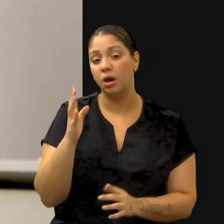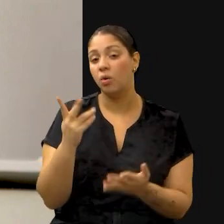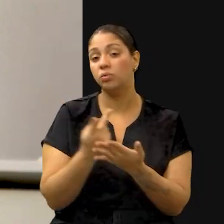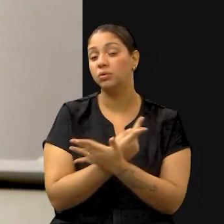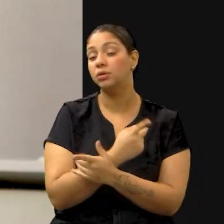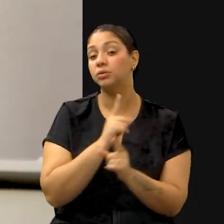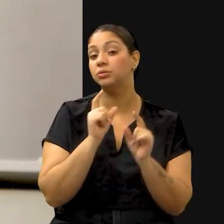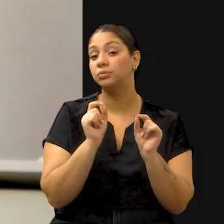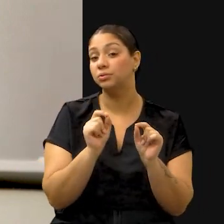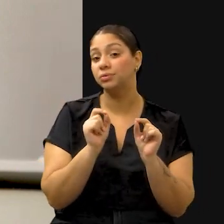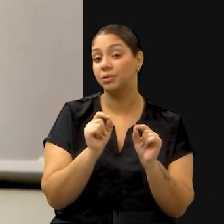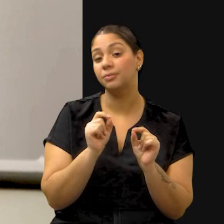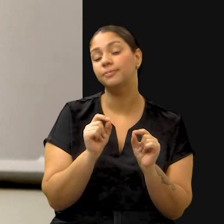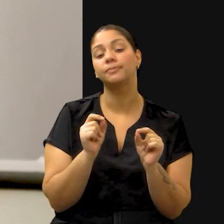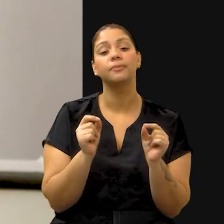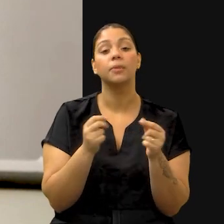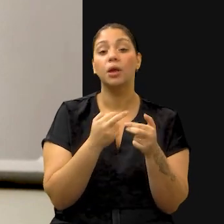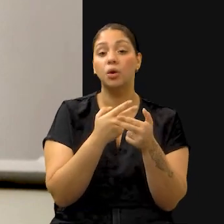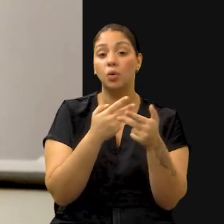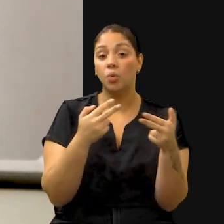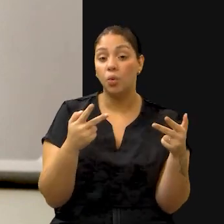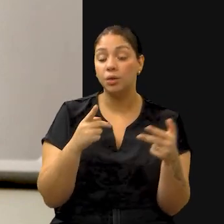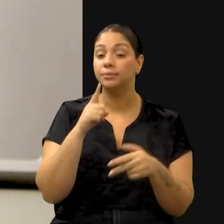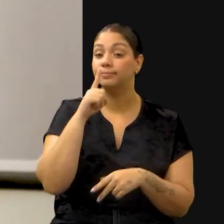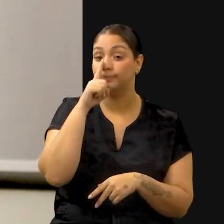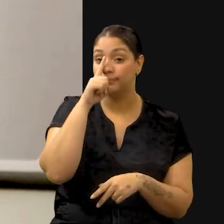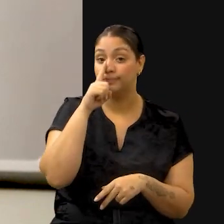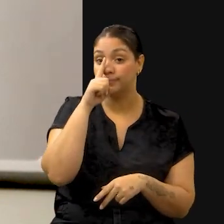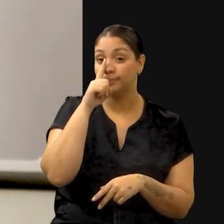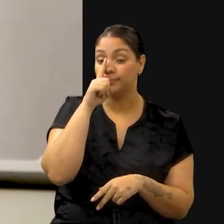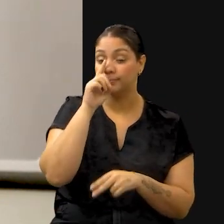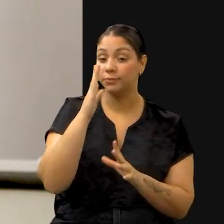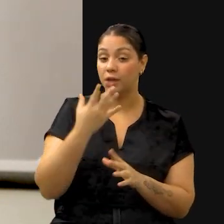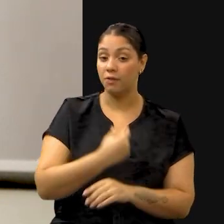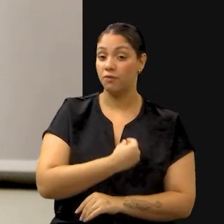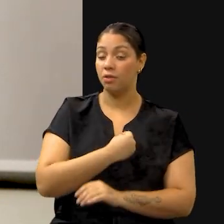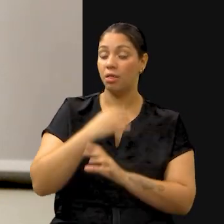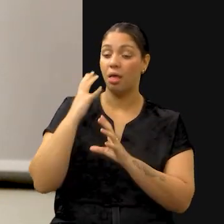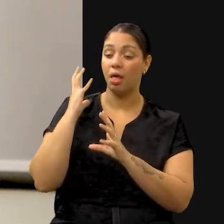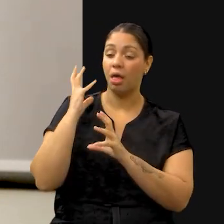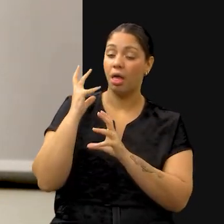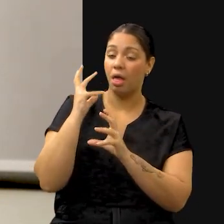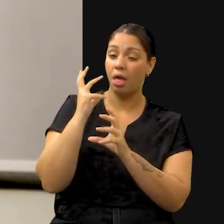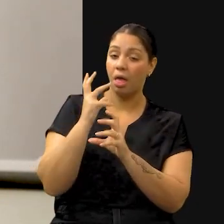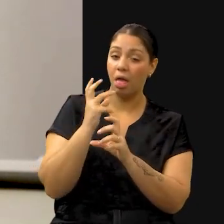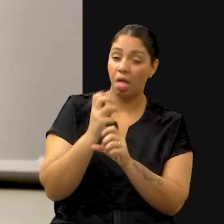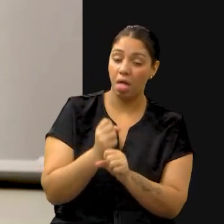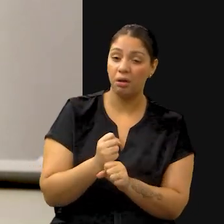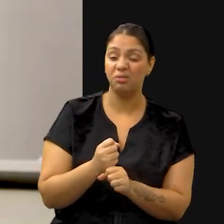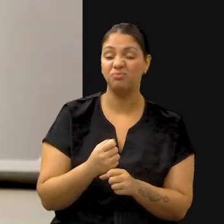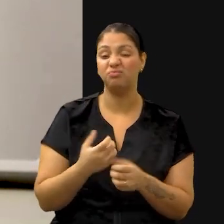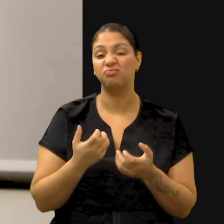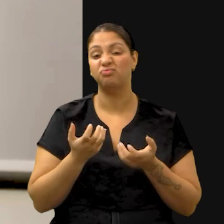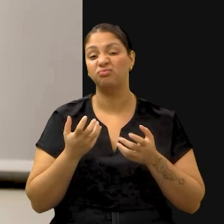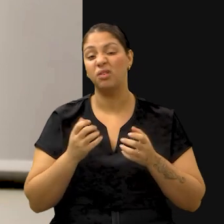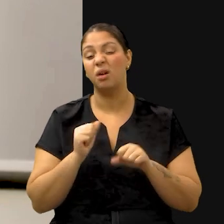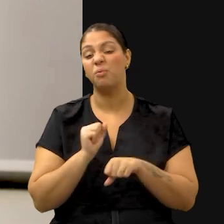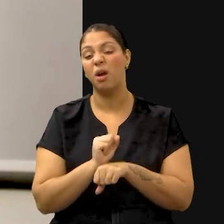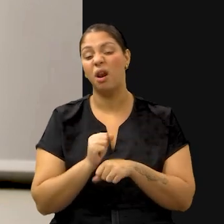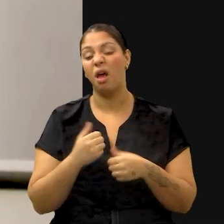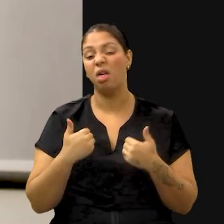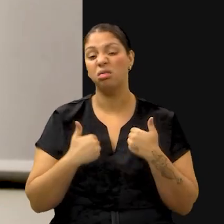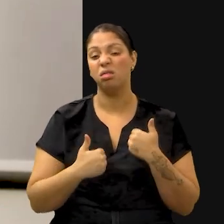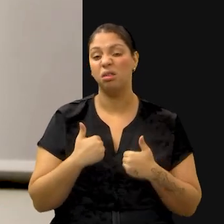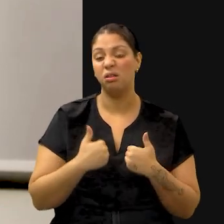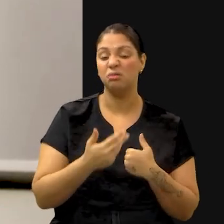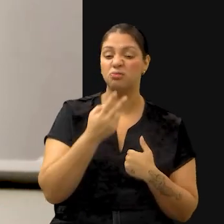que acontece? São fatores de risco que nós vamos acumulando ao longo da vida, né? O sedentarismo, a exposição